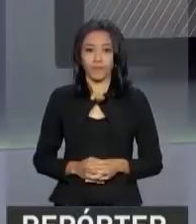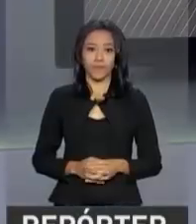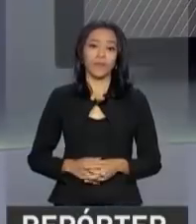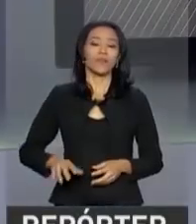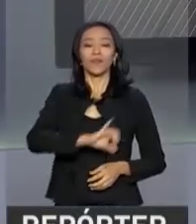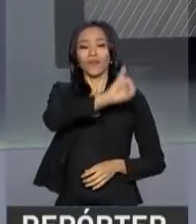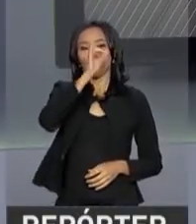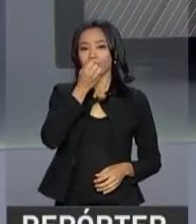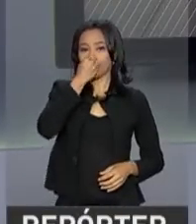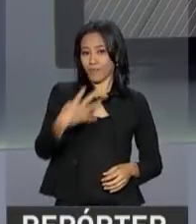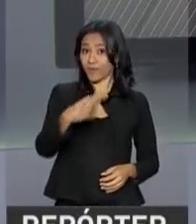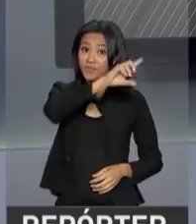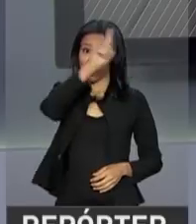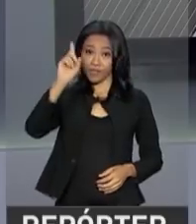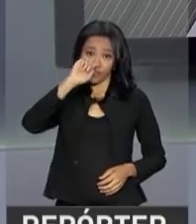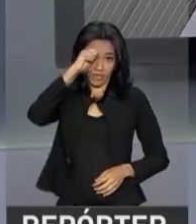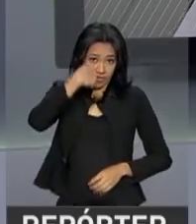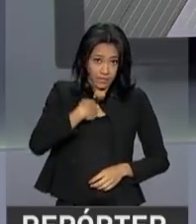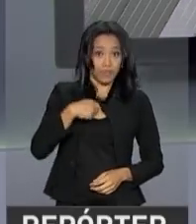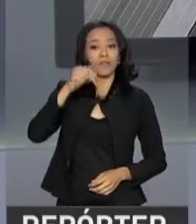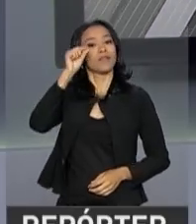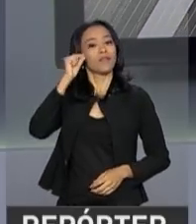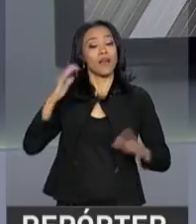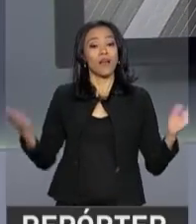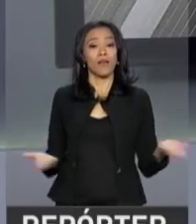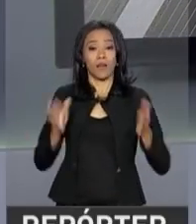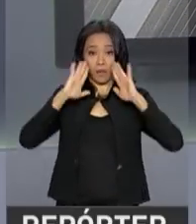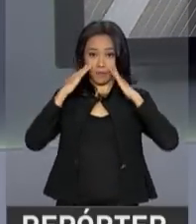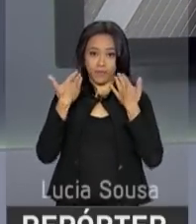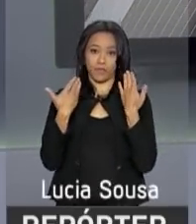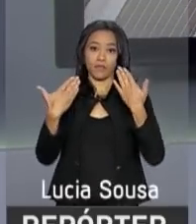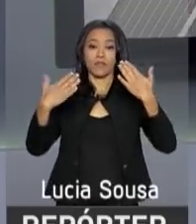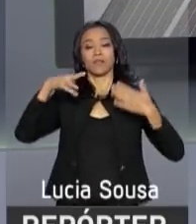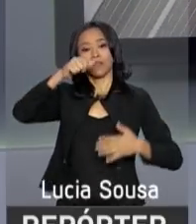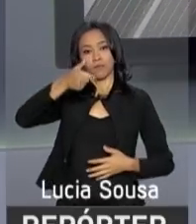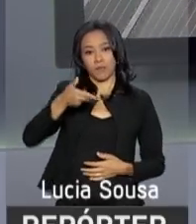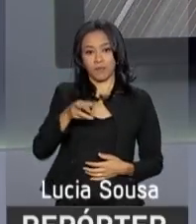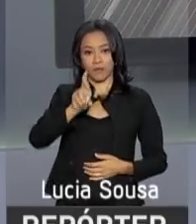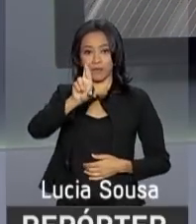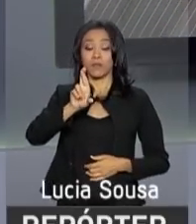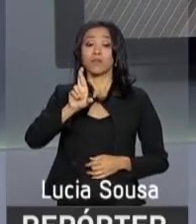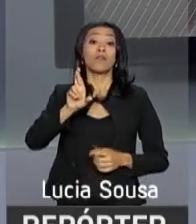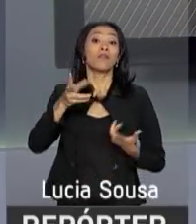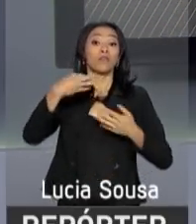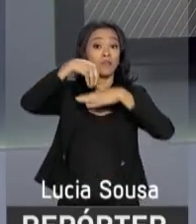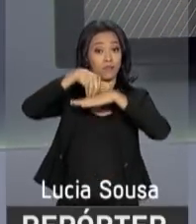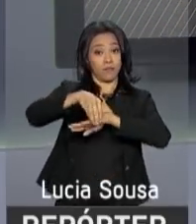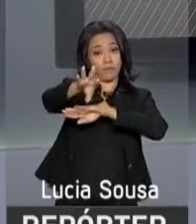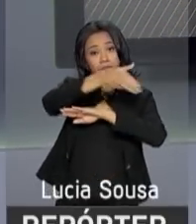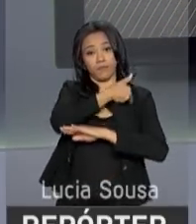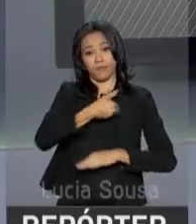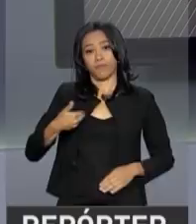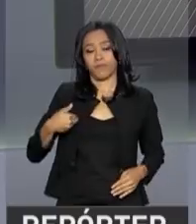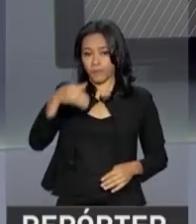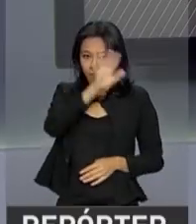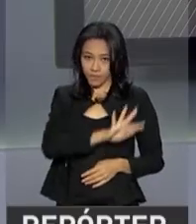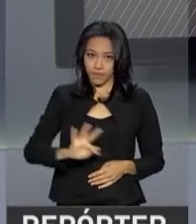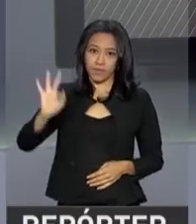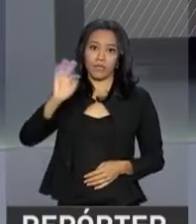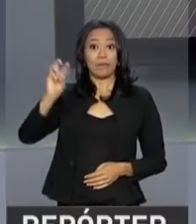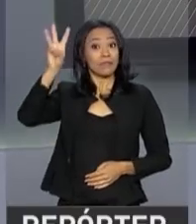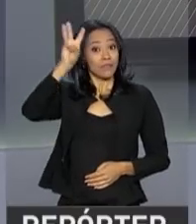Olá, bom dia para você. Eu sou Renata Corsini e estamos no ar a partir de agora com o repórter NBR e as notícias do governo federal